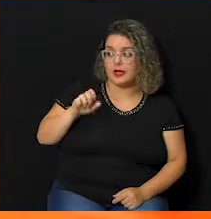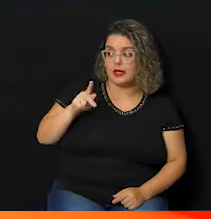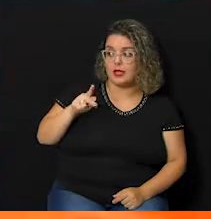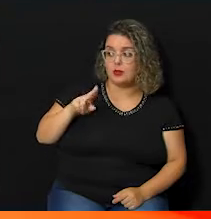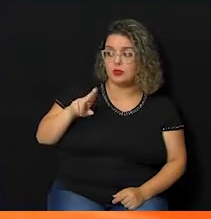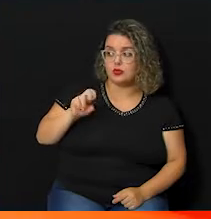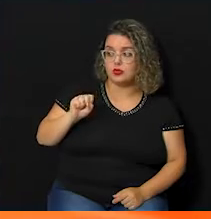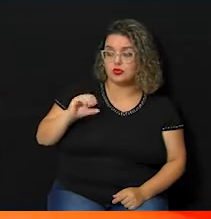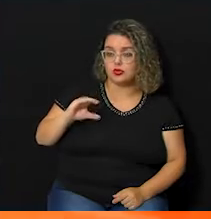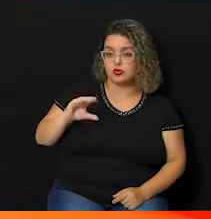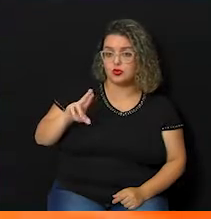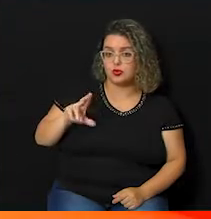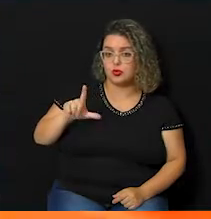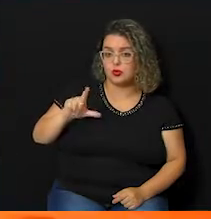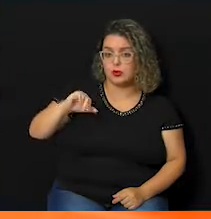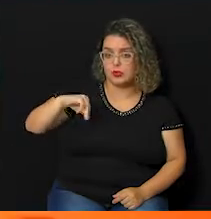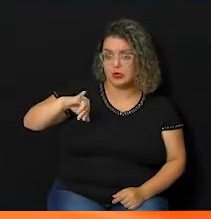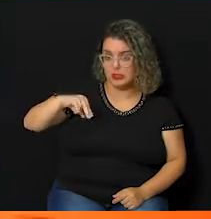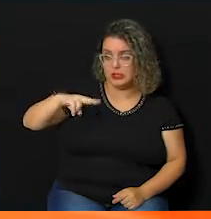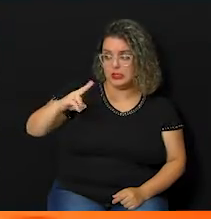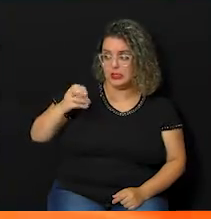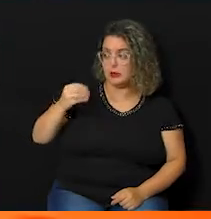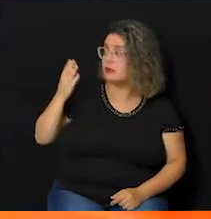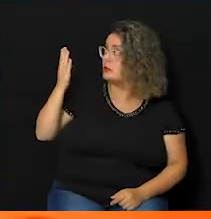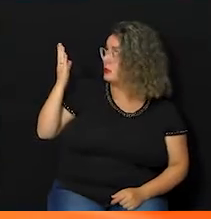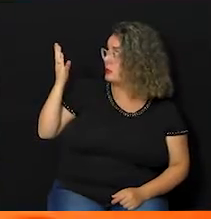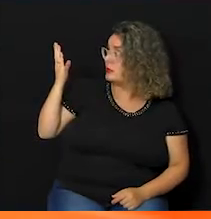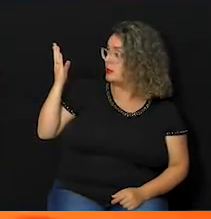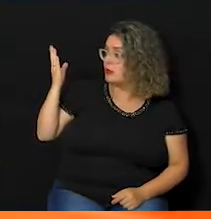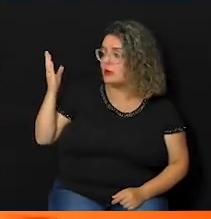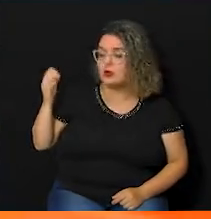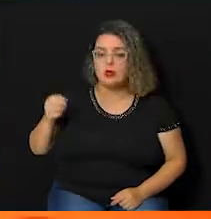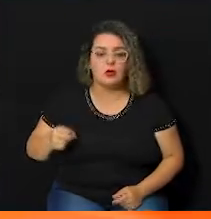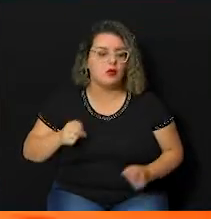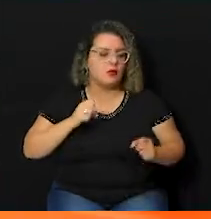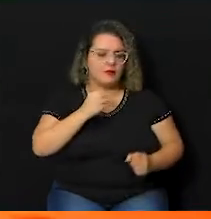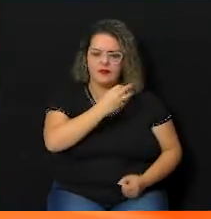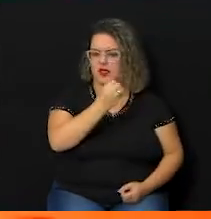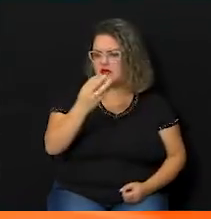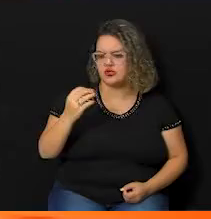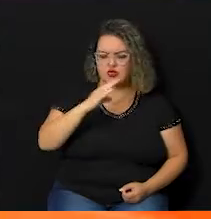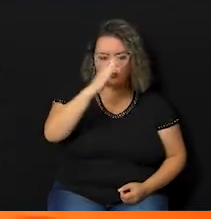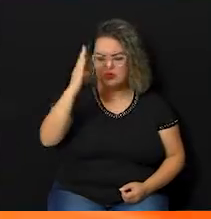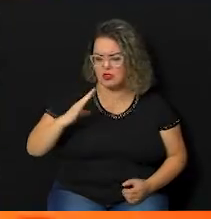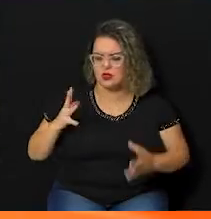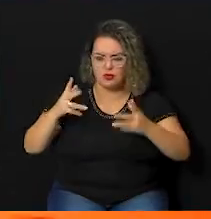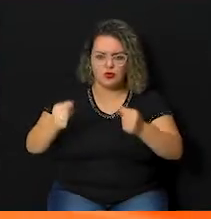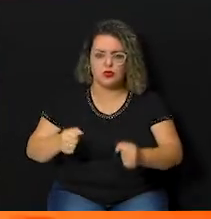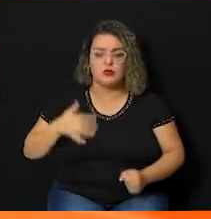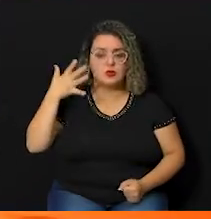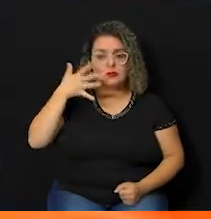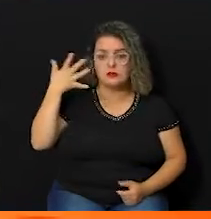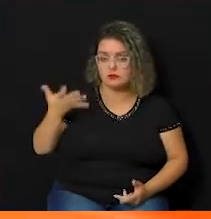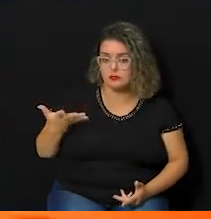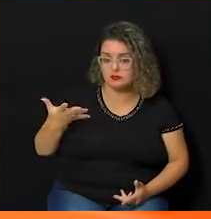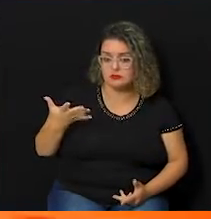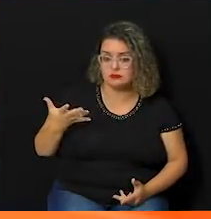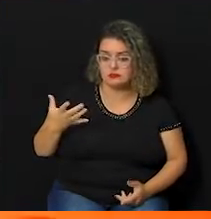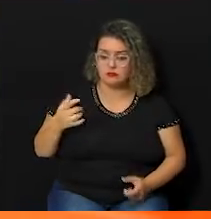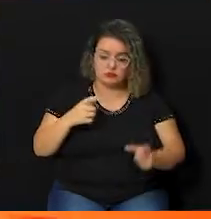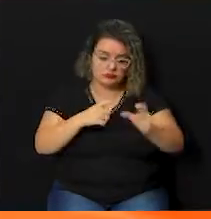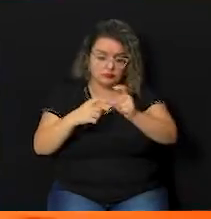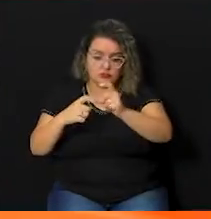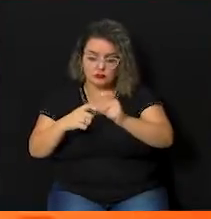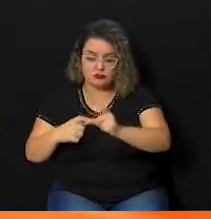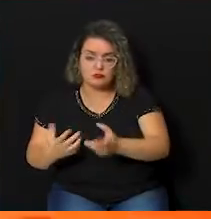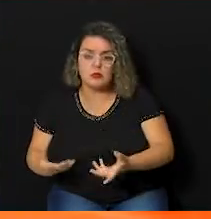de 1.000 edições de cada revista. Eu viajei o Brasil inteiro fazendo palestras, tudo. E os sites de quadrinhos nunca falavam, porque aí, quando eu